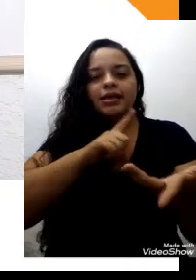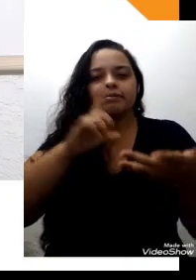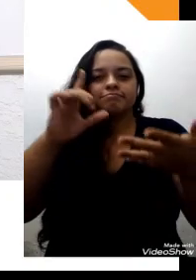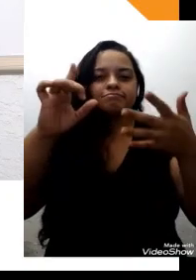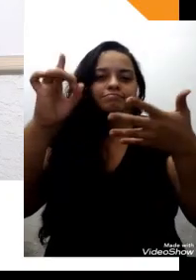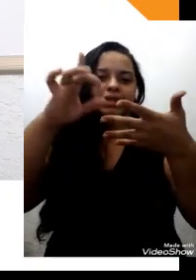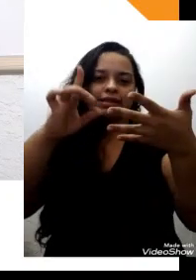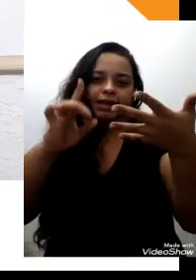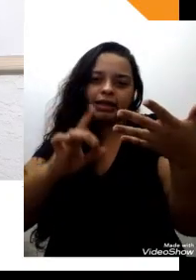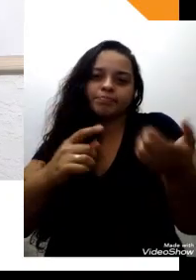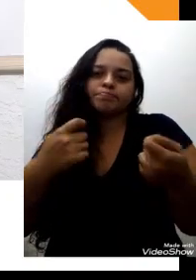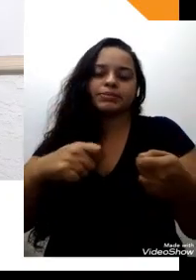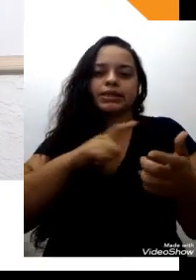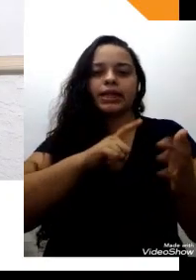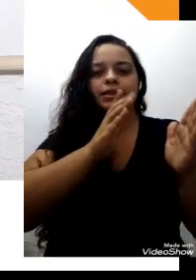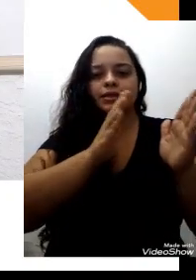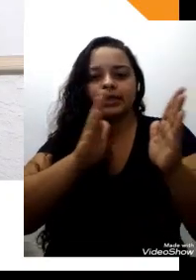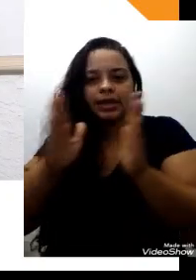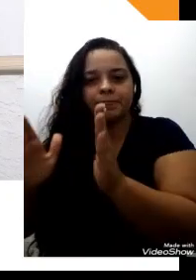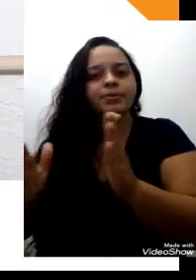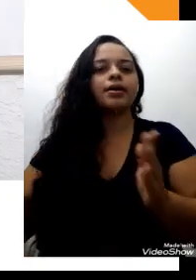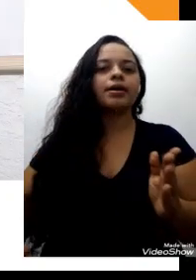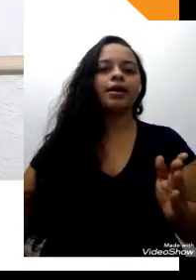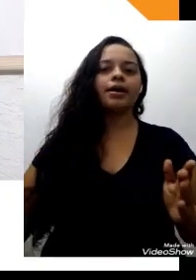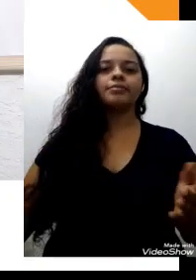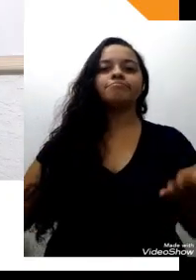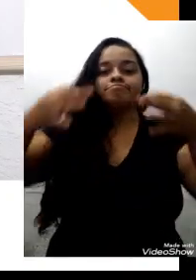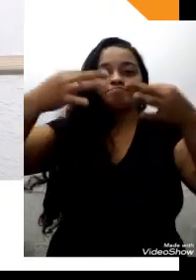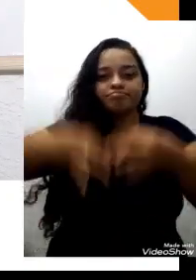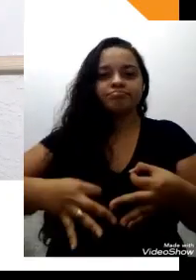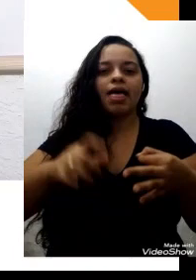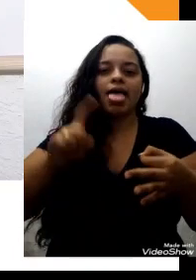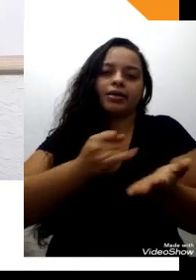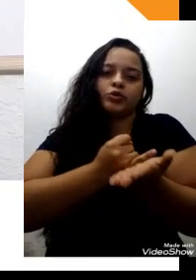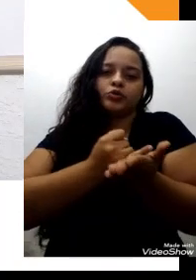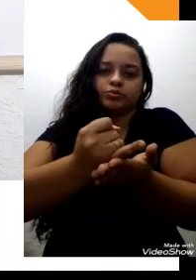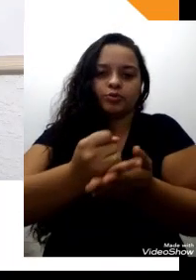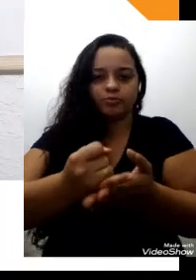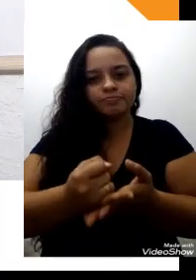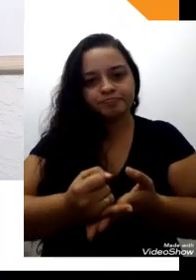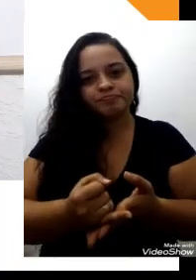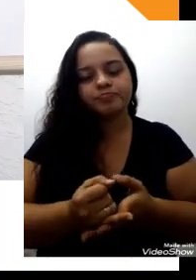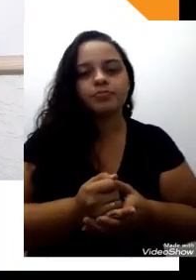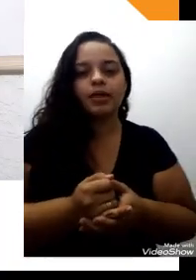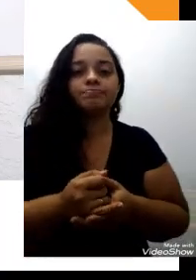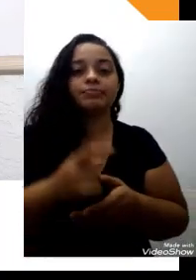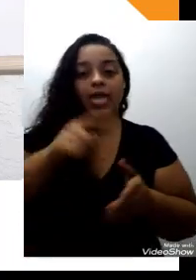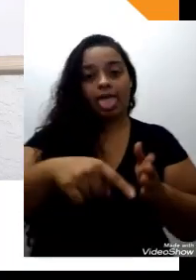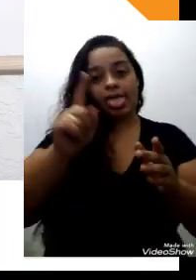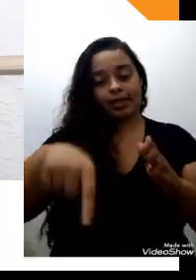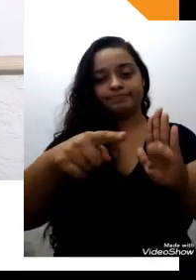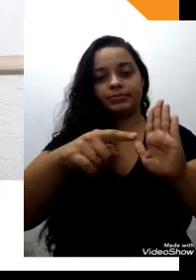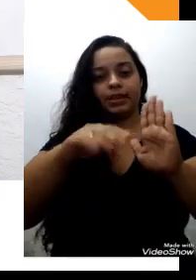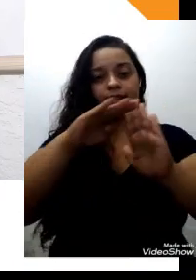apresentar determinadas etapas internas para que seja considerada de fato uma introdução.